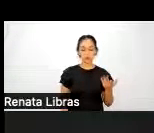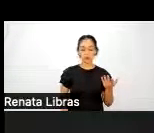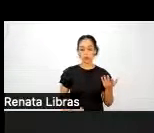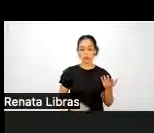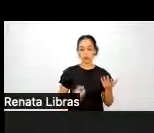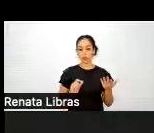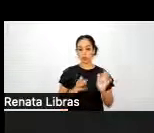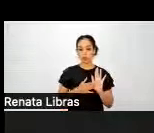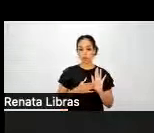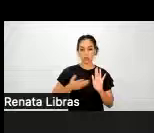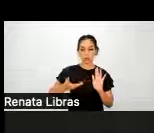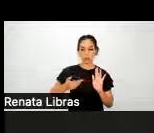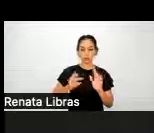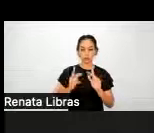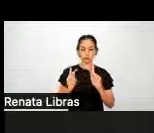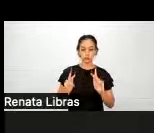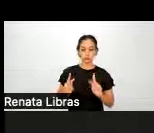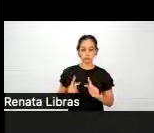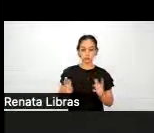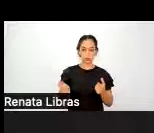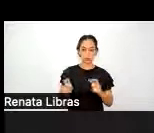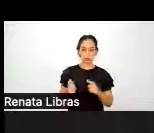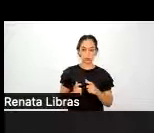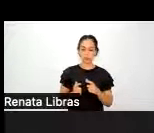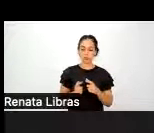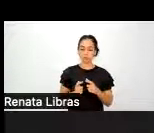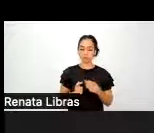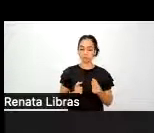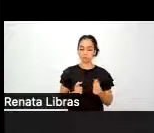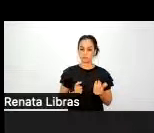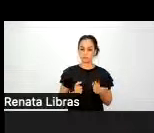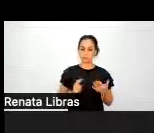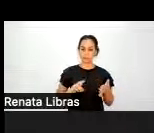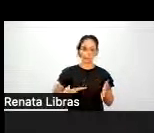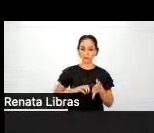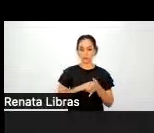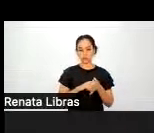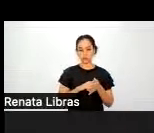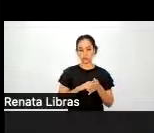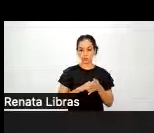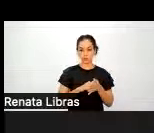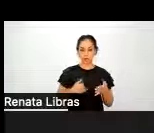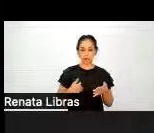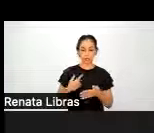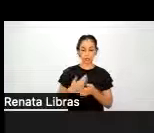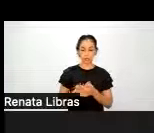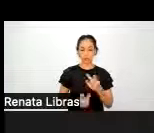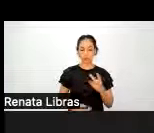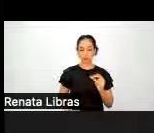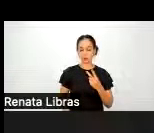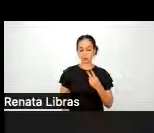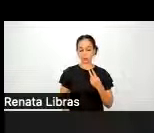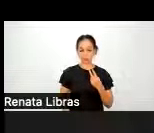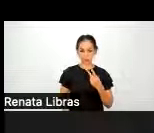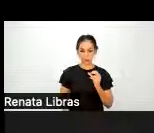acelerar um projeto de redução de acidentes viários até 2030, 2040,